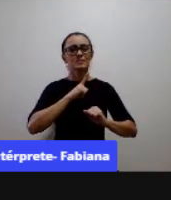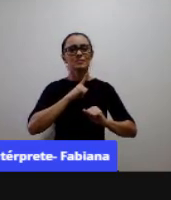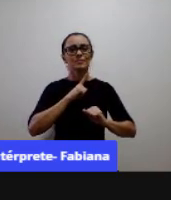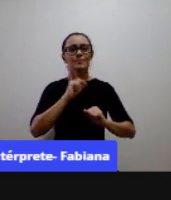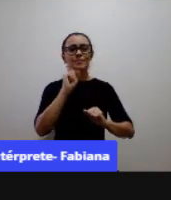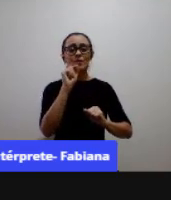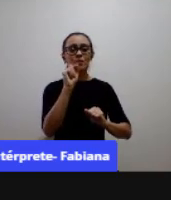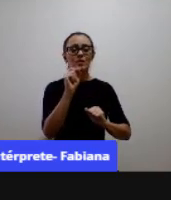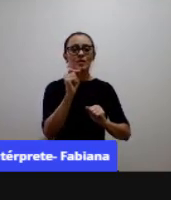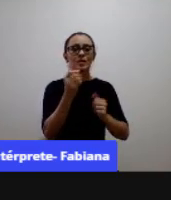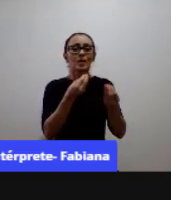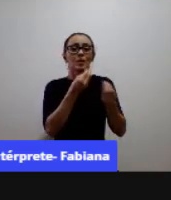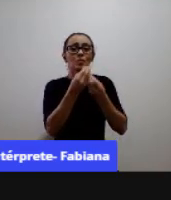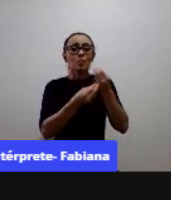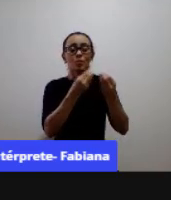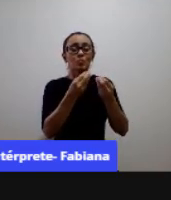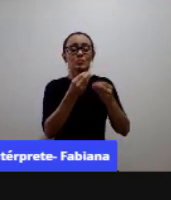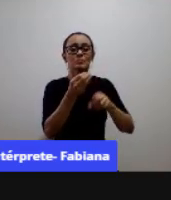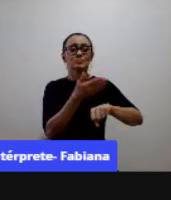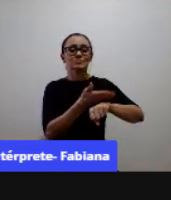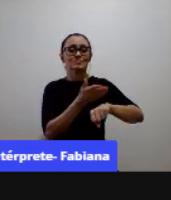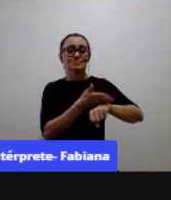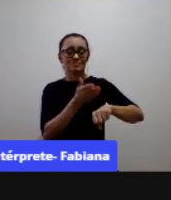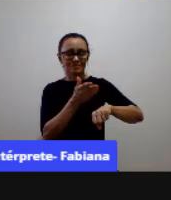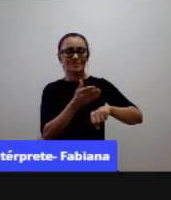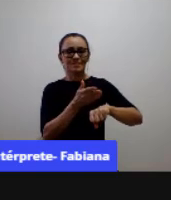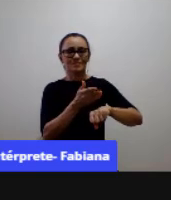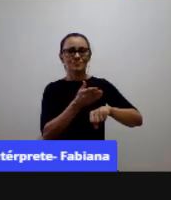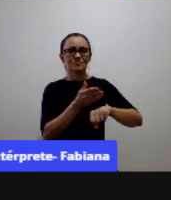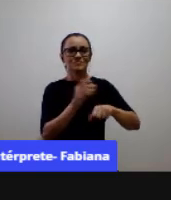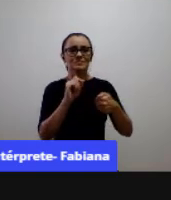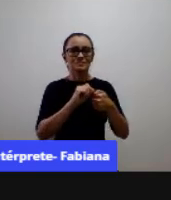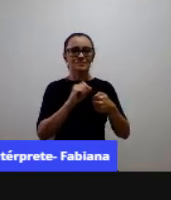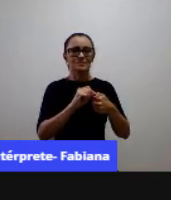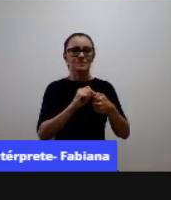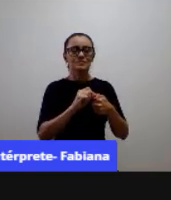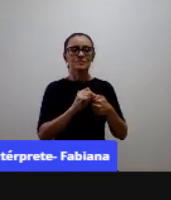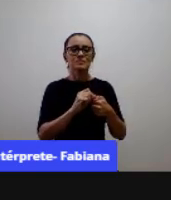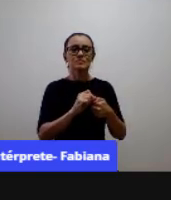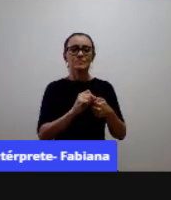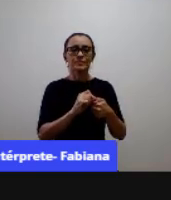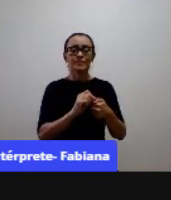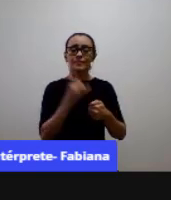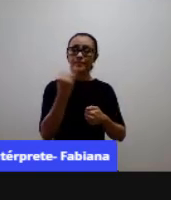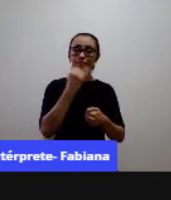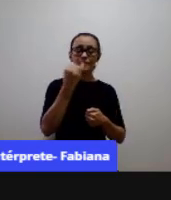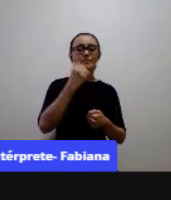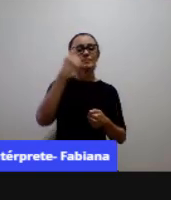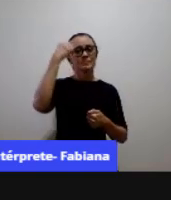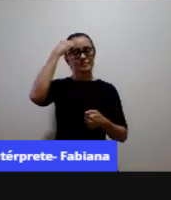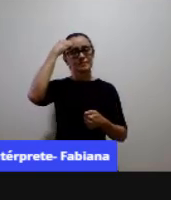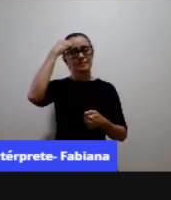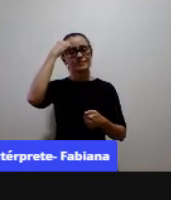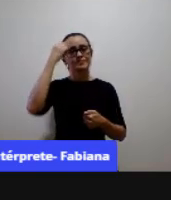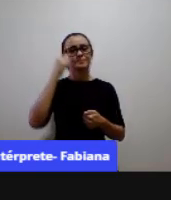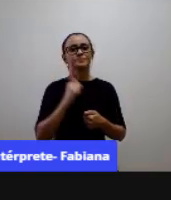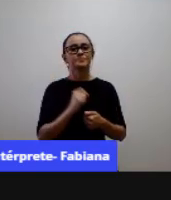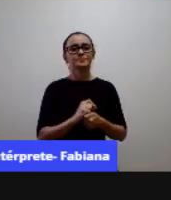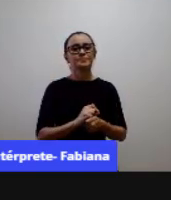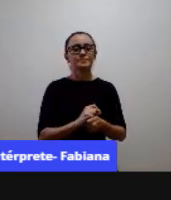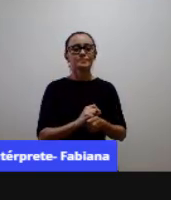das práticas curriculares. É isso que a gente tem que colocar na nossa cabeça. E o que a gente também não